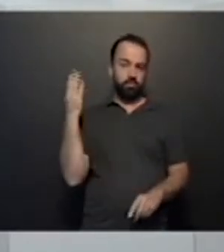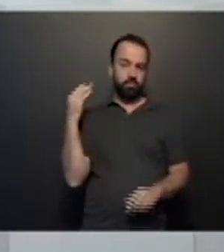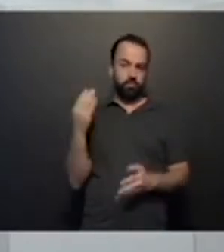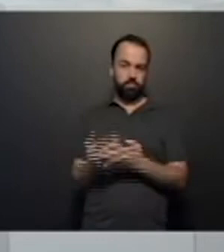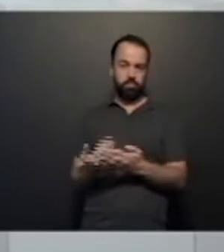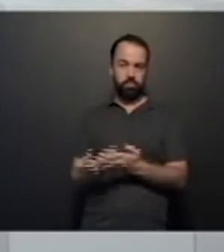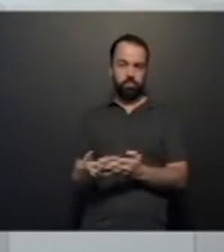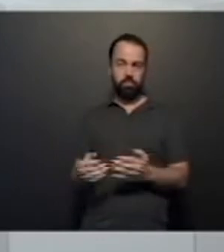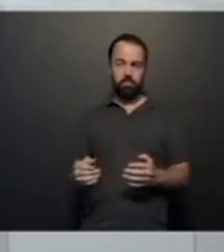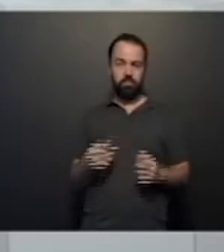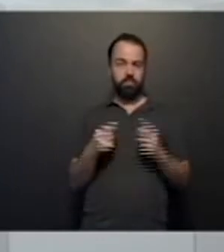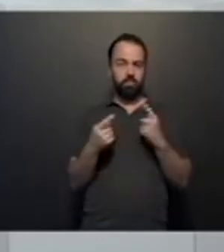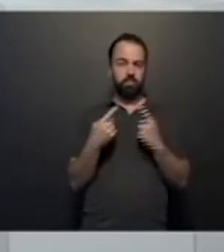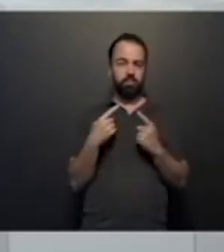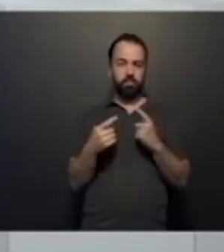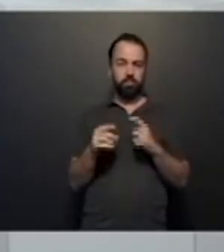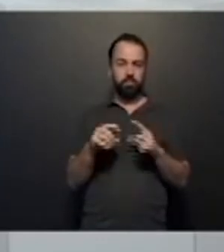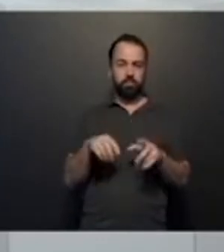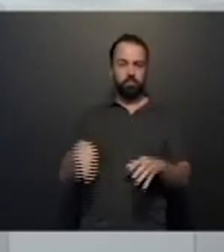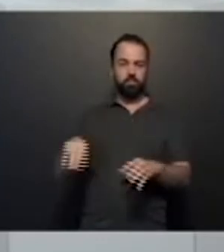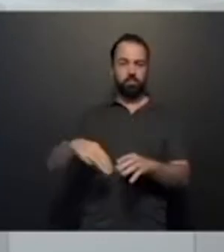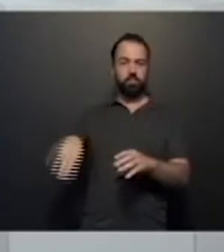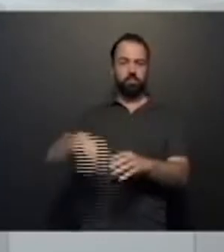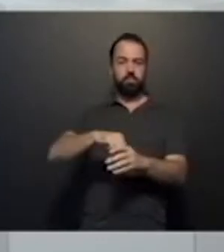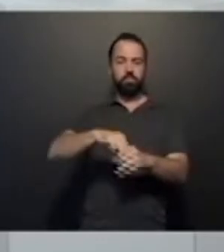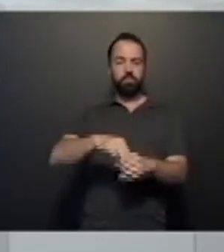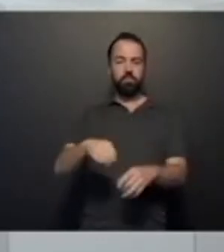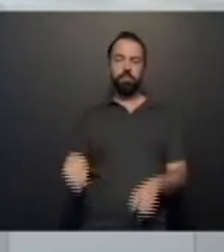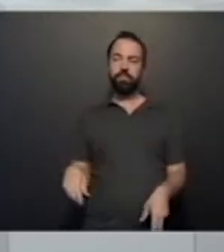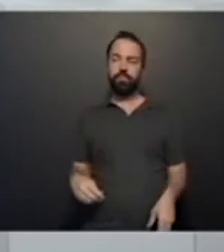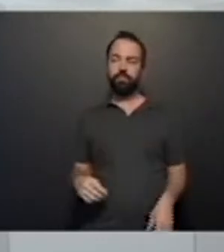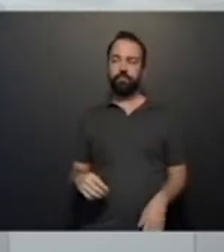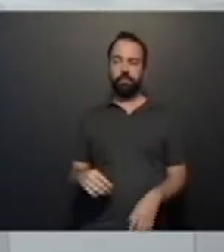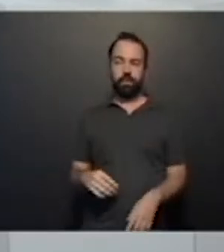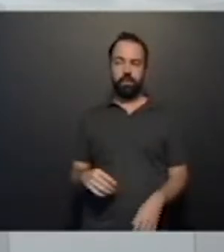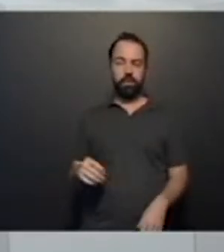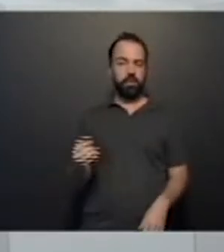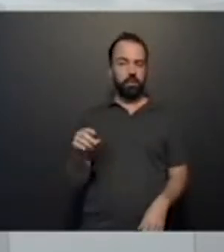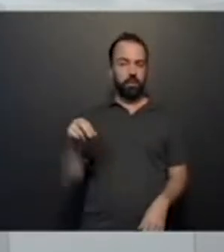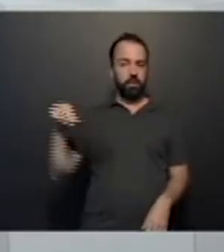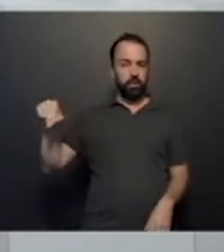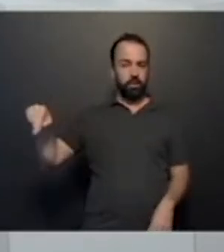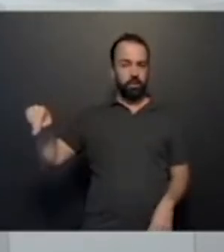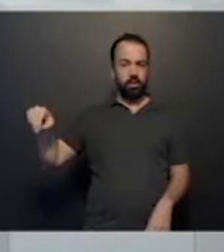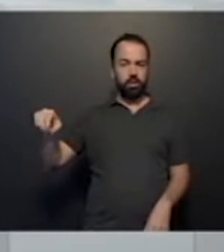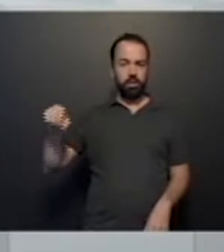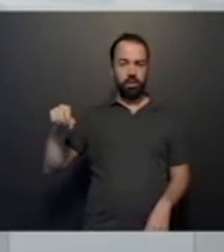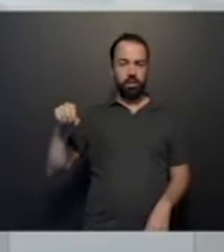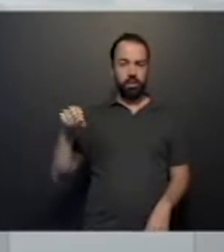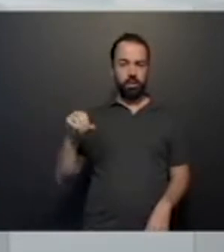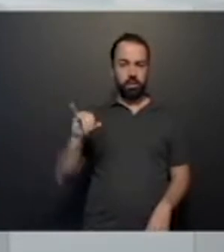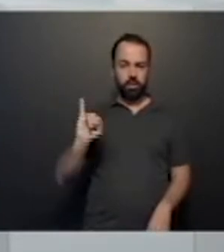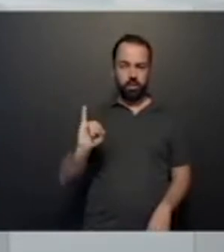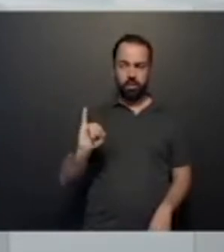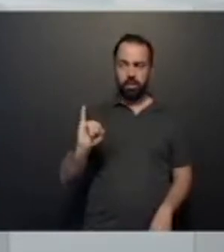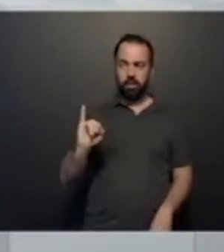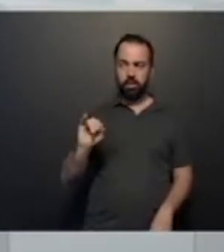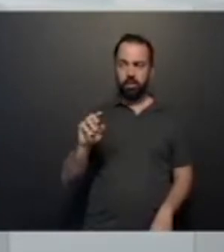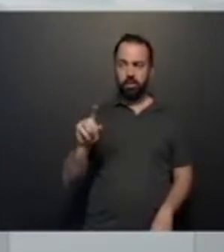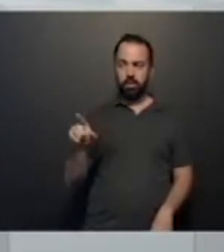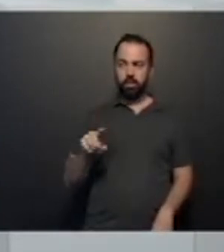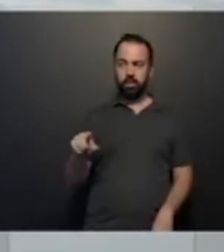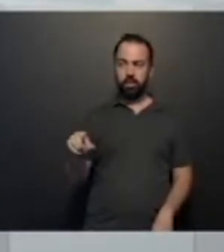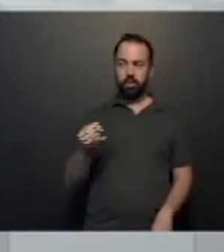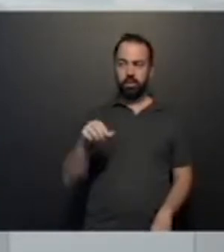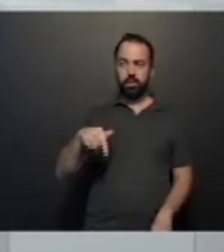conversamos um pouco a respeito dos conjuntos numéricos nós temos o conjunto dos números naturais dos números inteiros